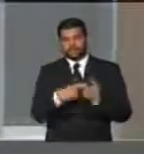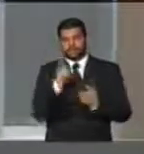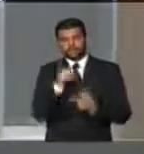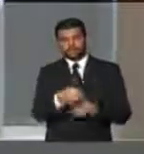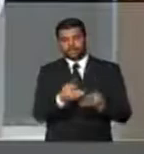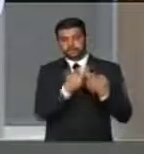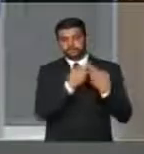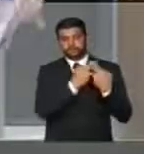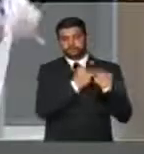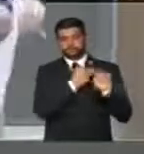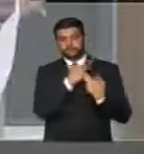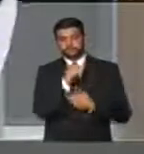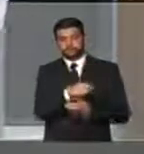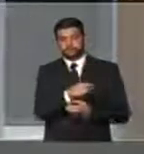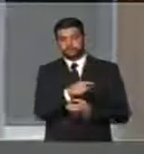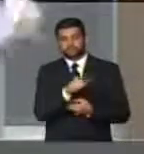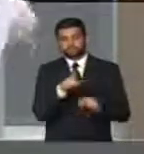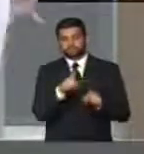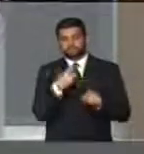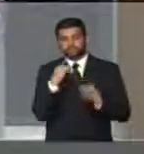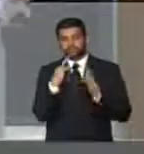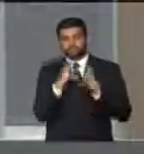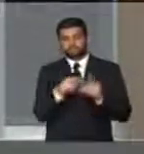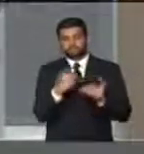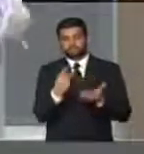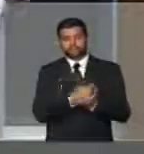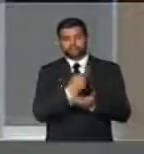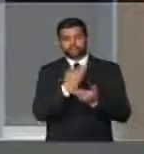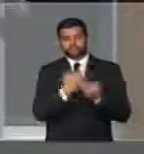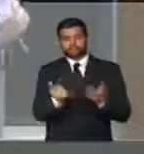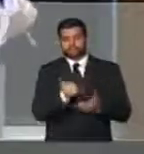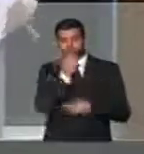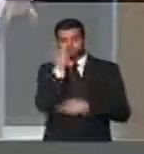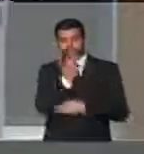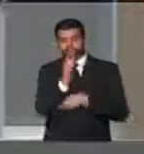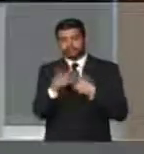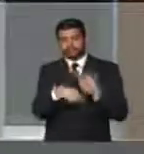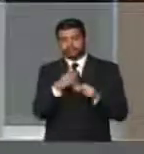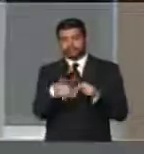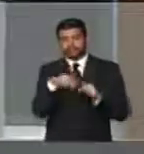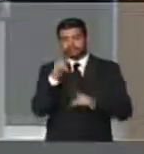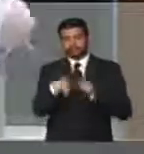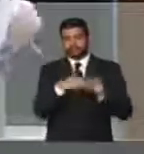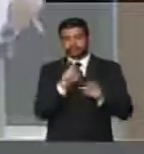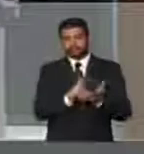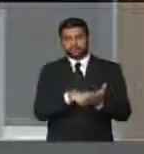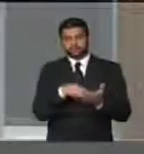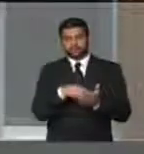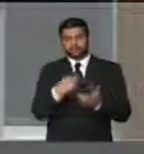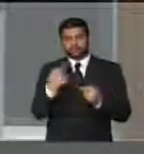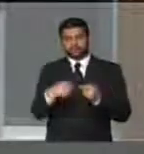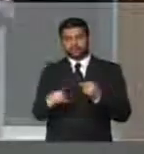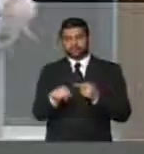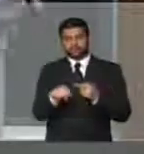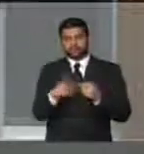a responsabilizada por todo esse desastre ambiental e que o povo se levante